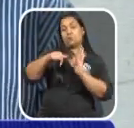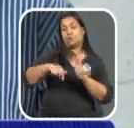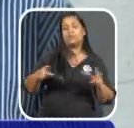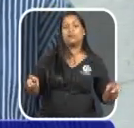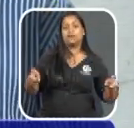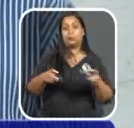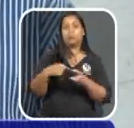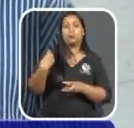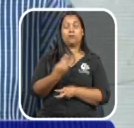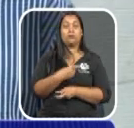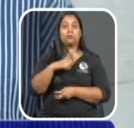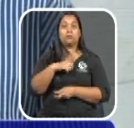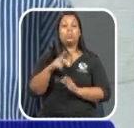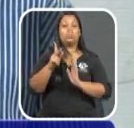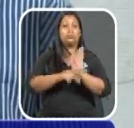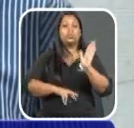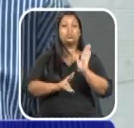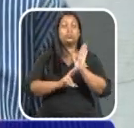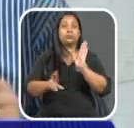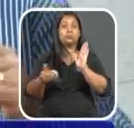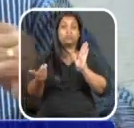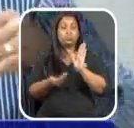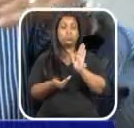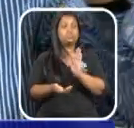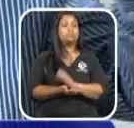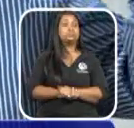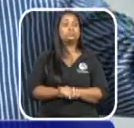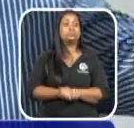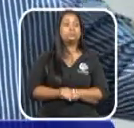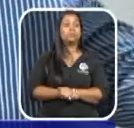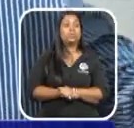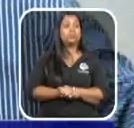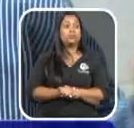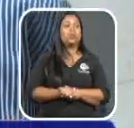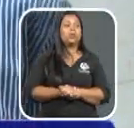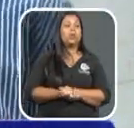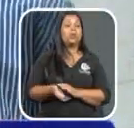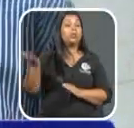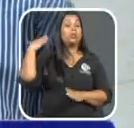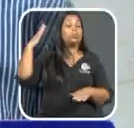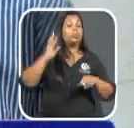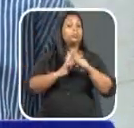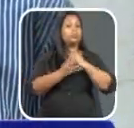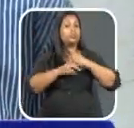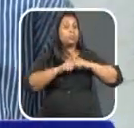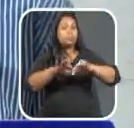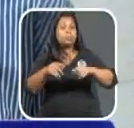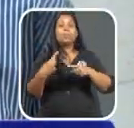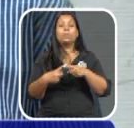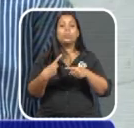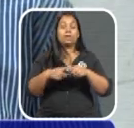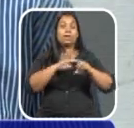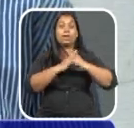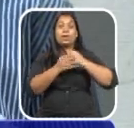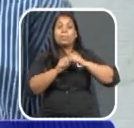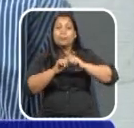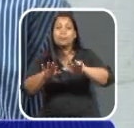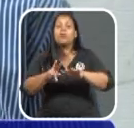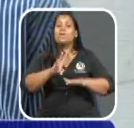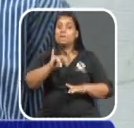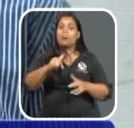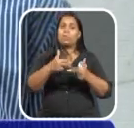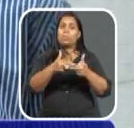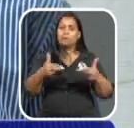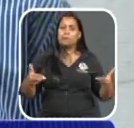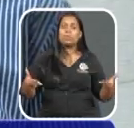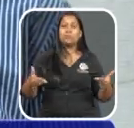casa também, que é aquele projeto de resolução que adveio da época da pandemia. Porque a pandemia vai deixar muitos legados, e